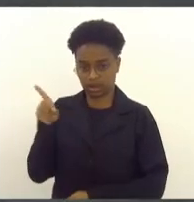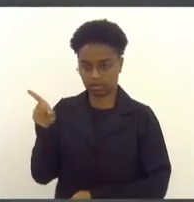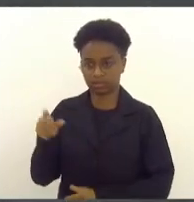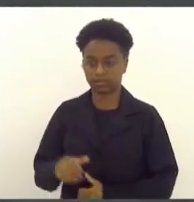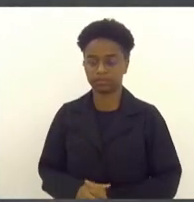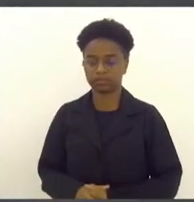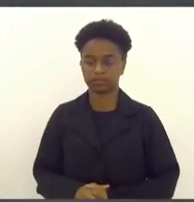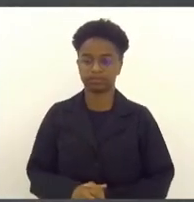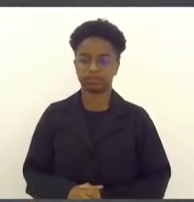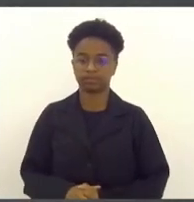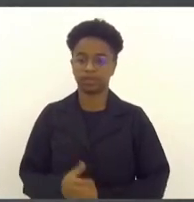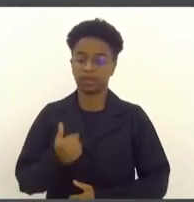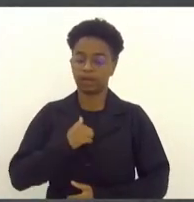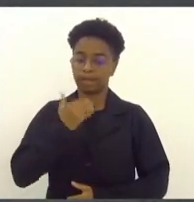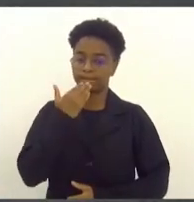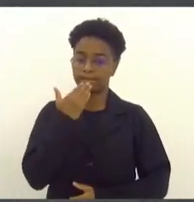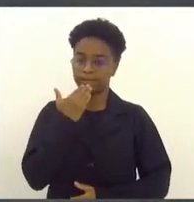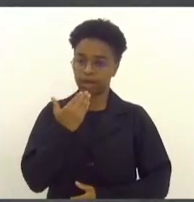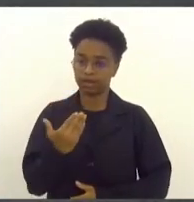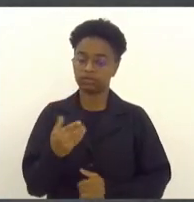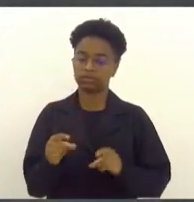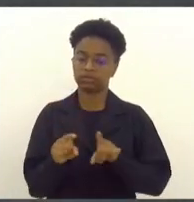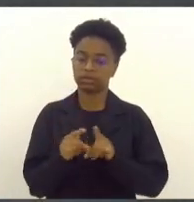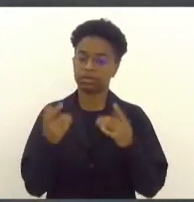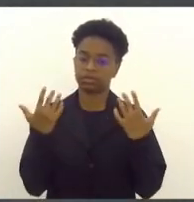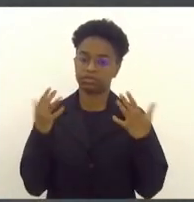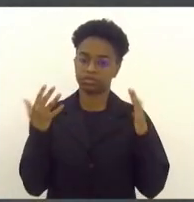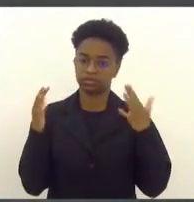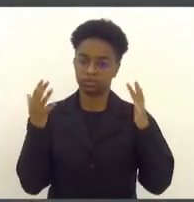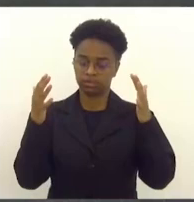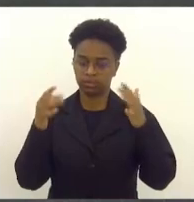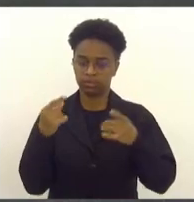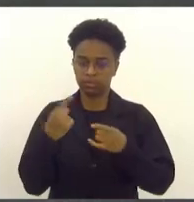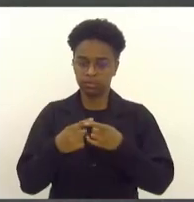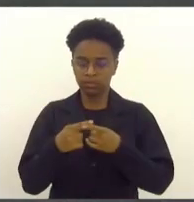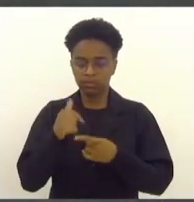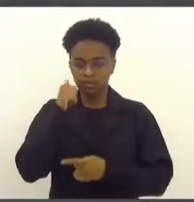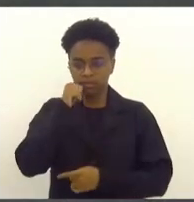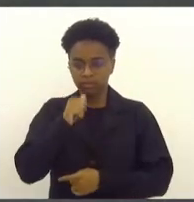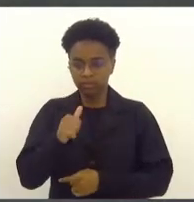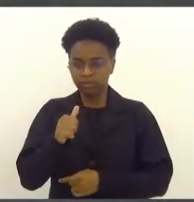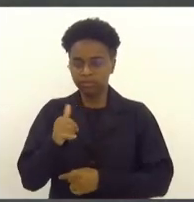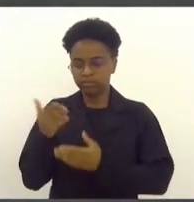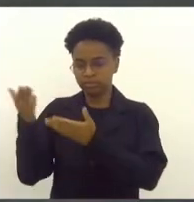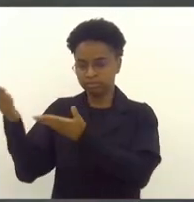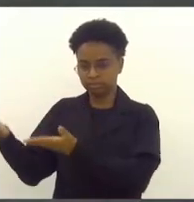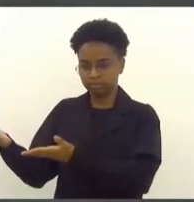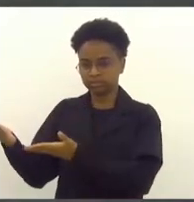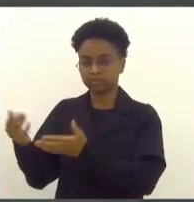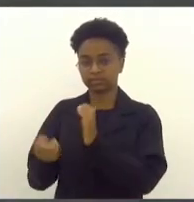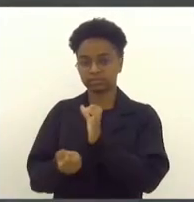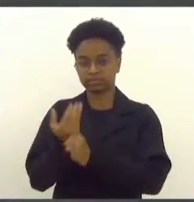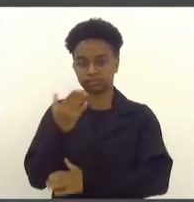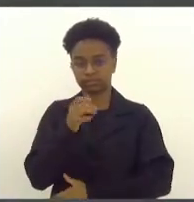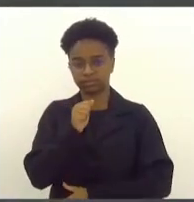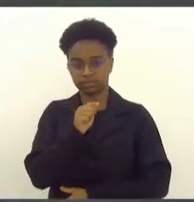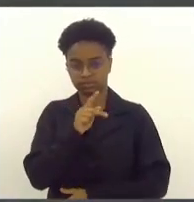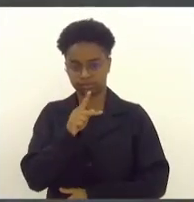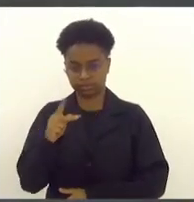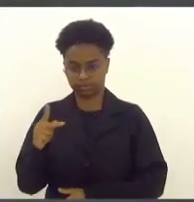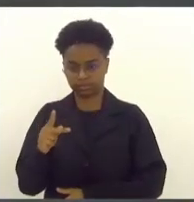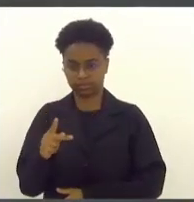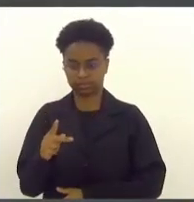a quem eu peço inclusive aplauso a elas essas mulheres criaram um aplicativo